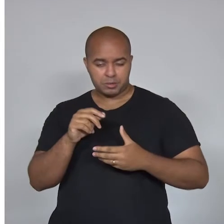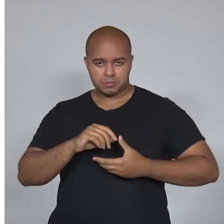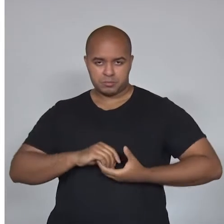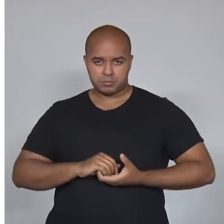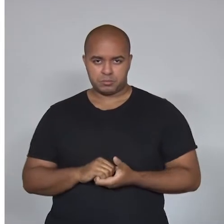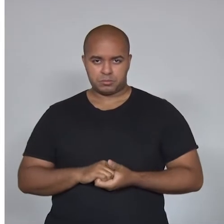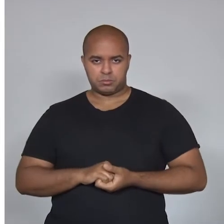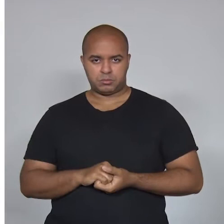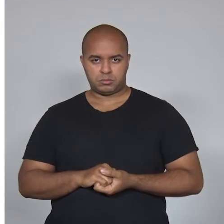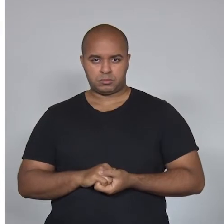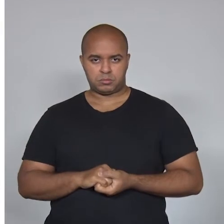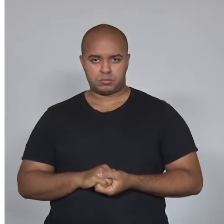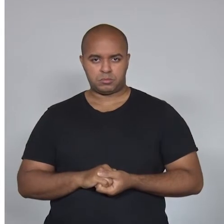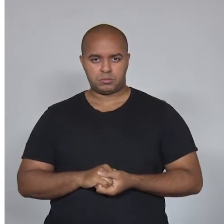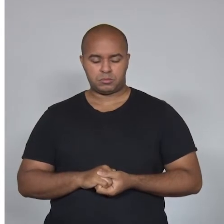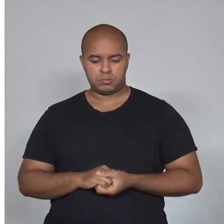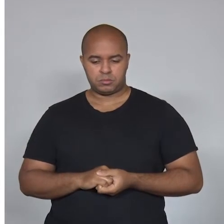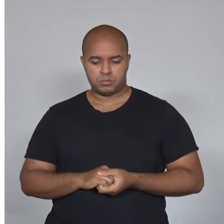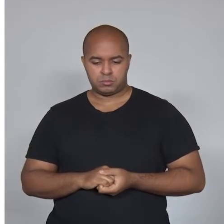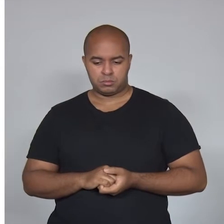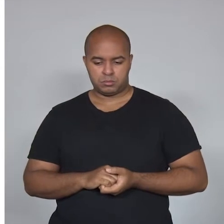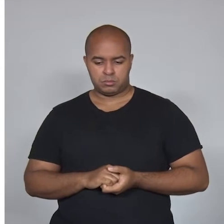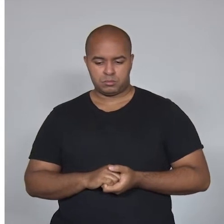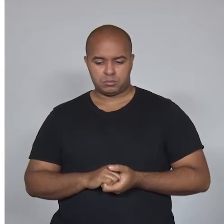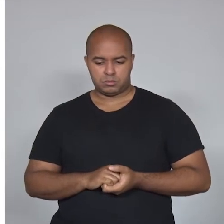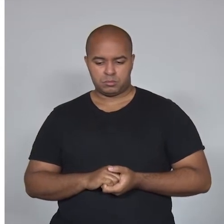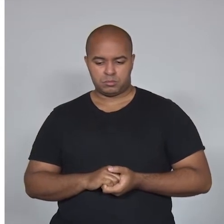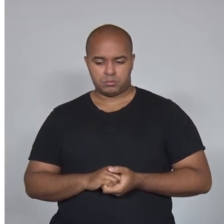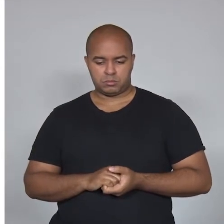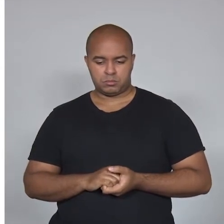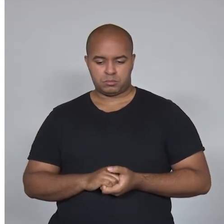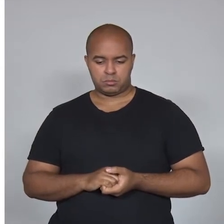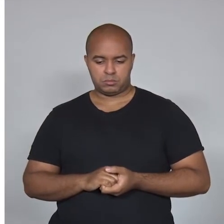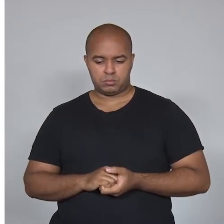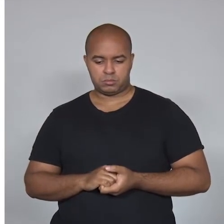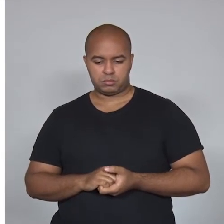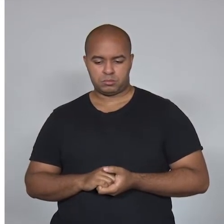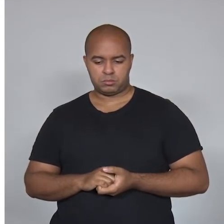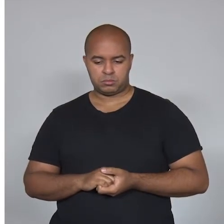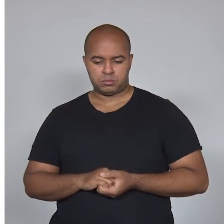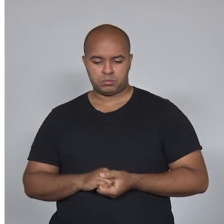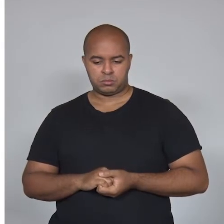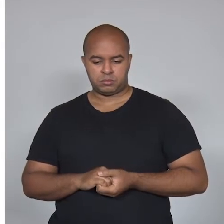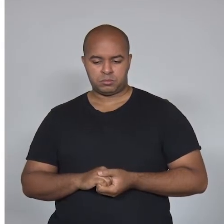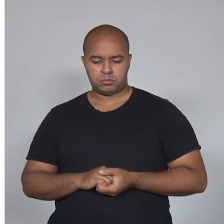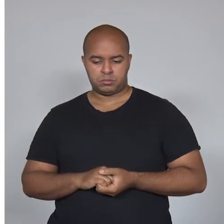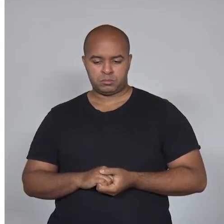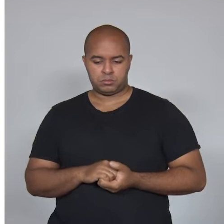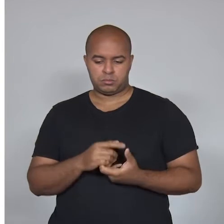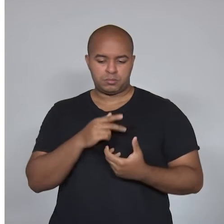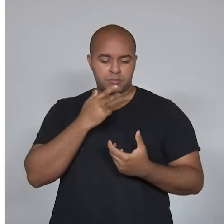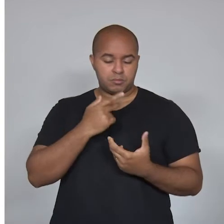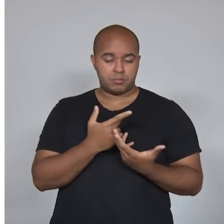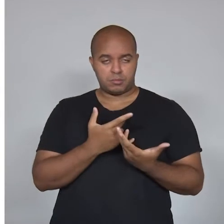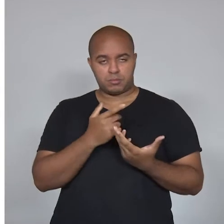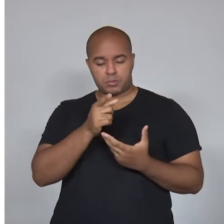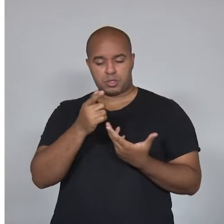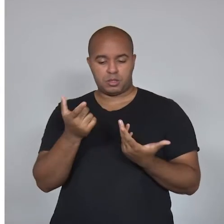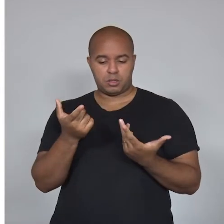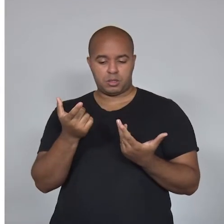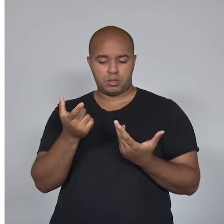prior influenza outbreaks in the US, the most recent pandemic occurring in